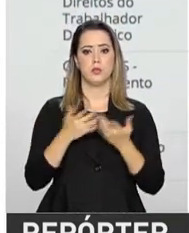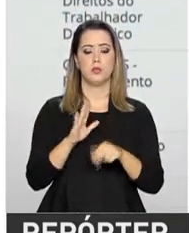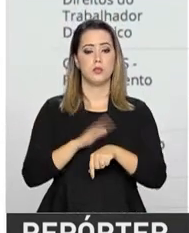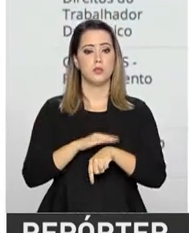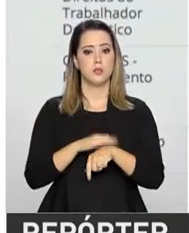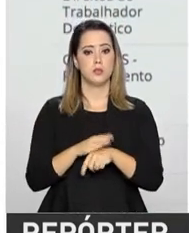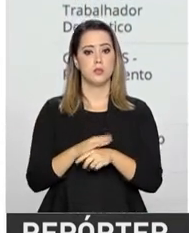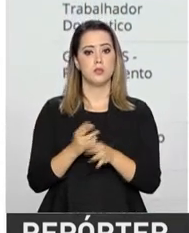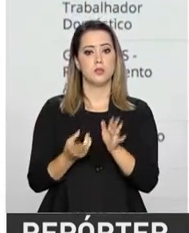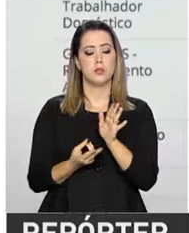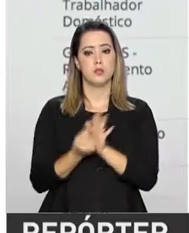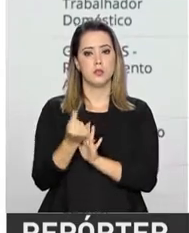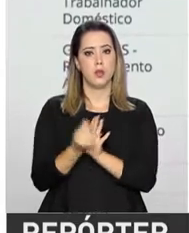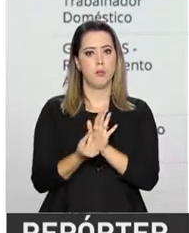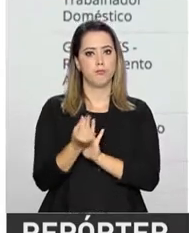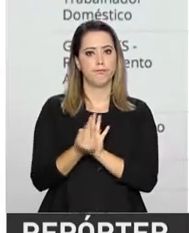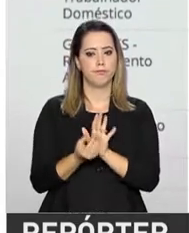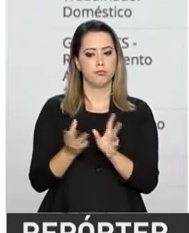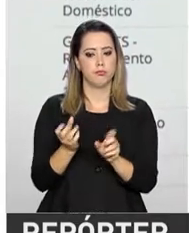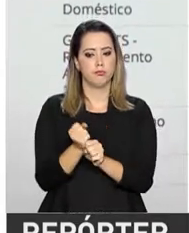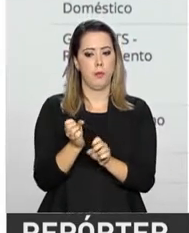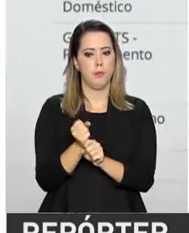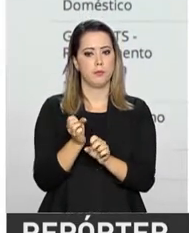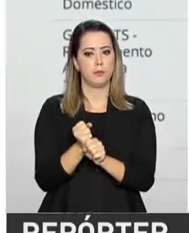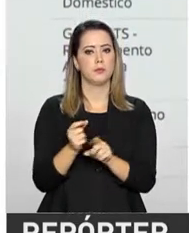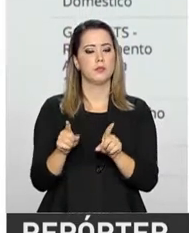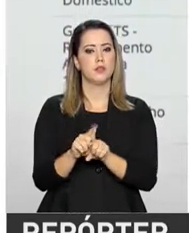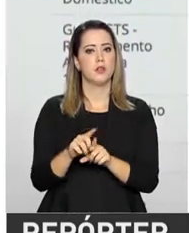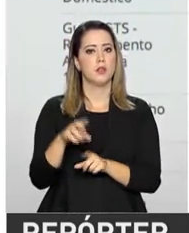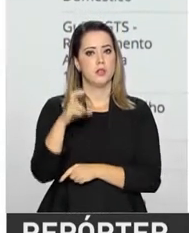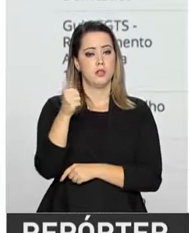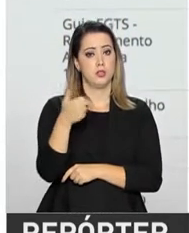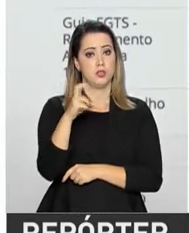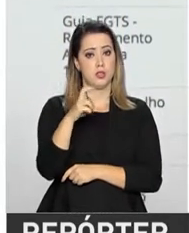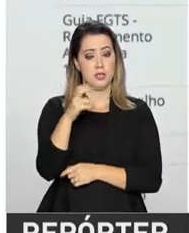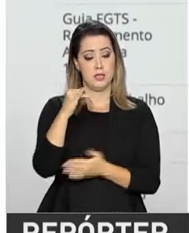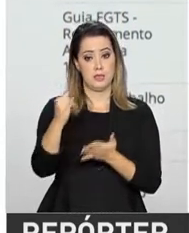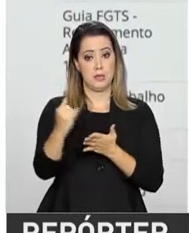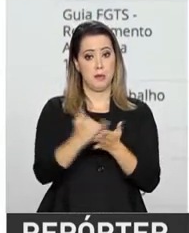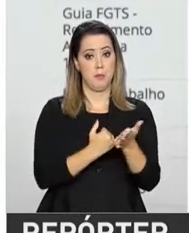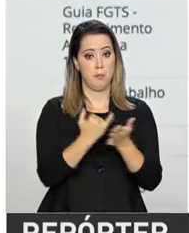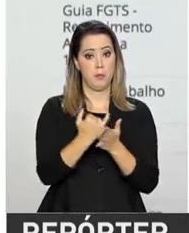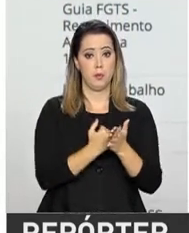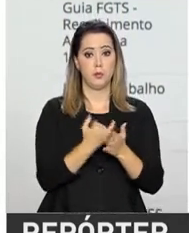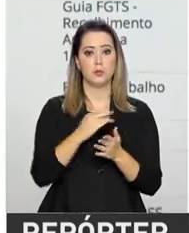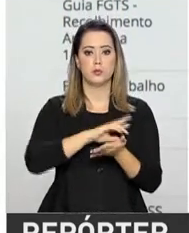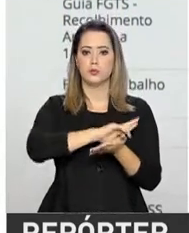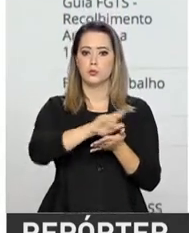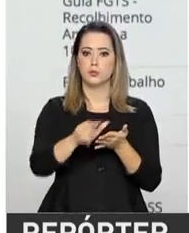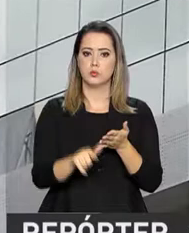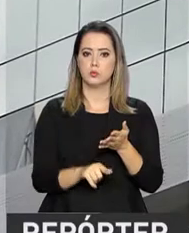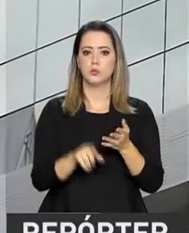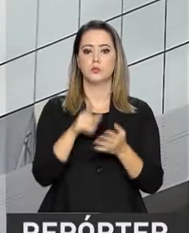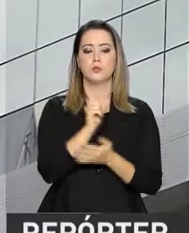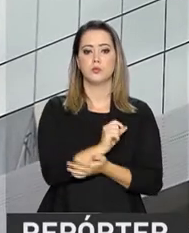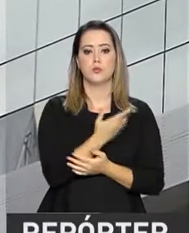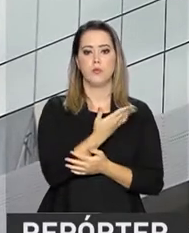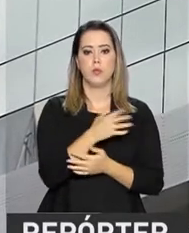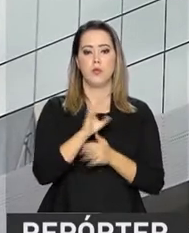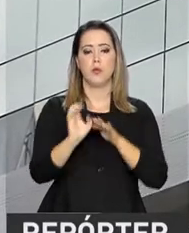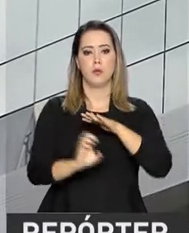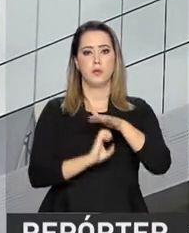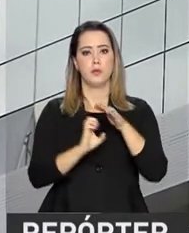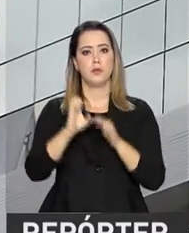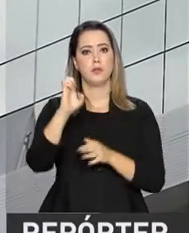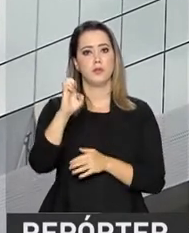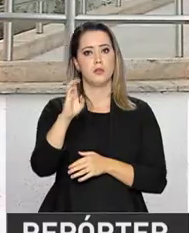contábil das empresas na hora de executar 15 obrigações fiscais previdenciárias e trabalhistas a empresa brasil de